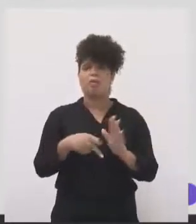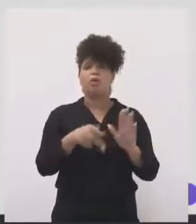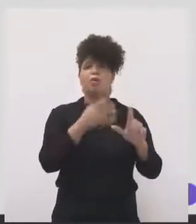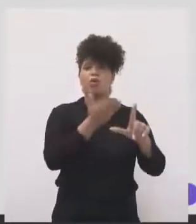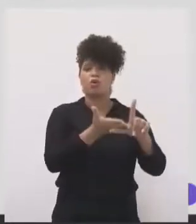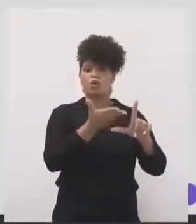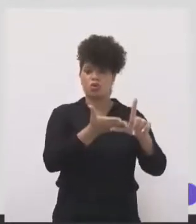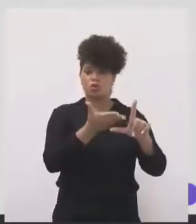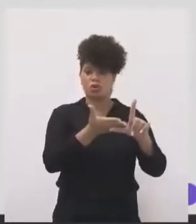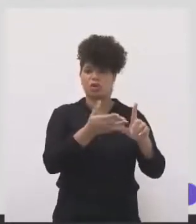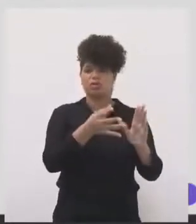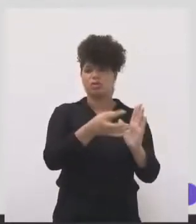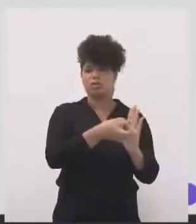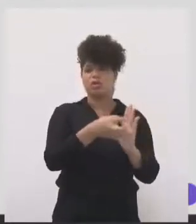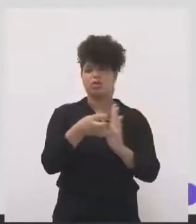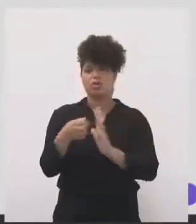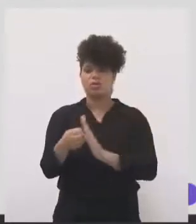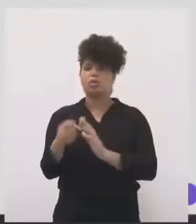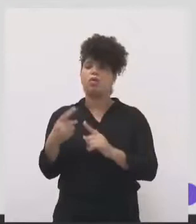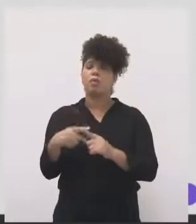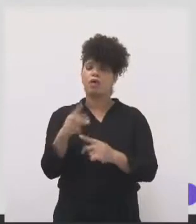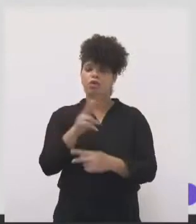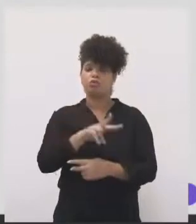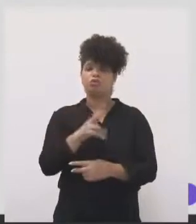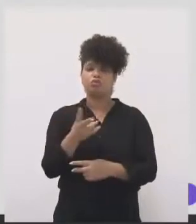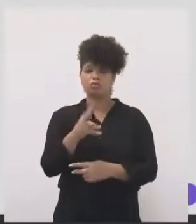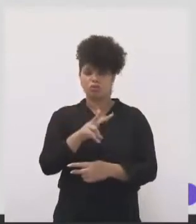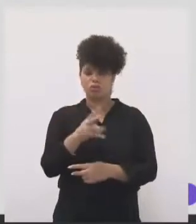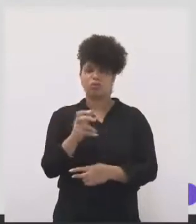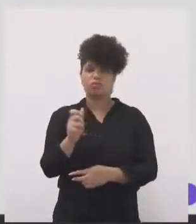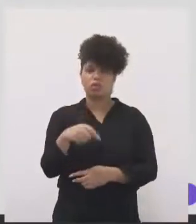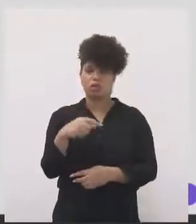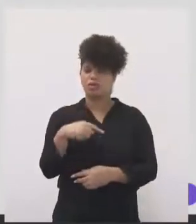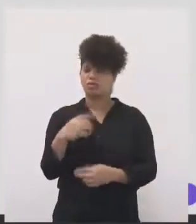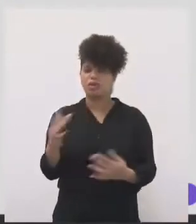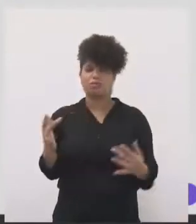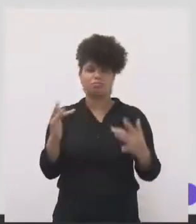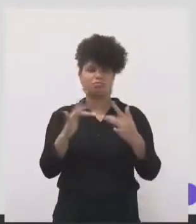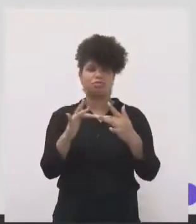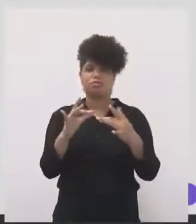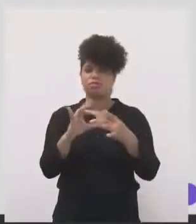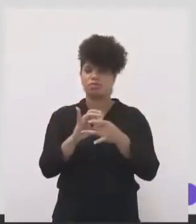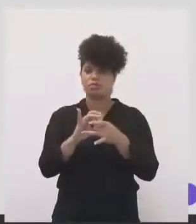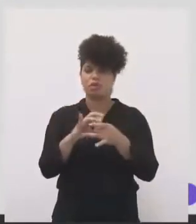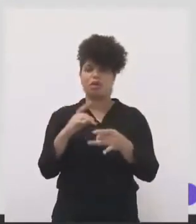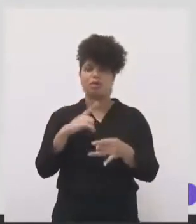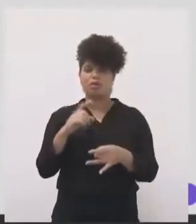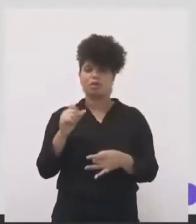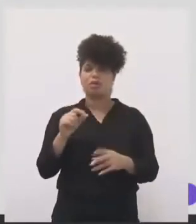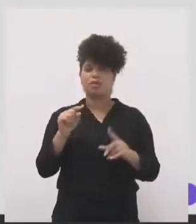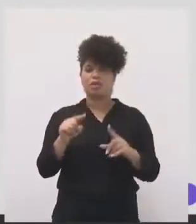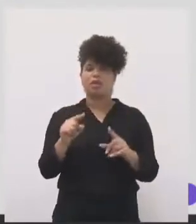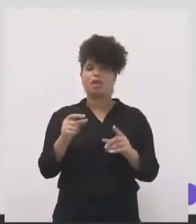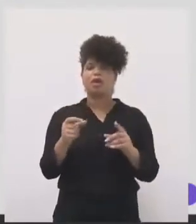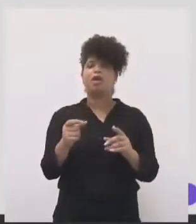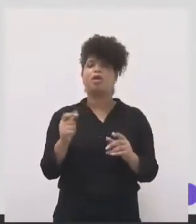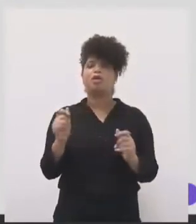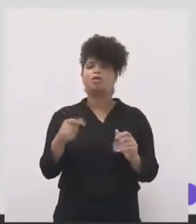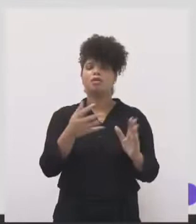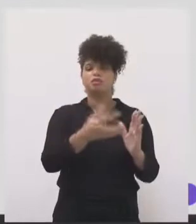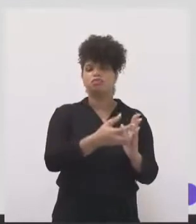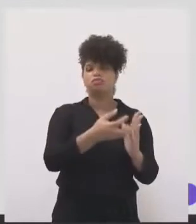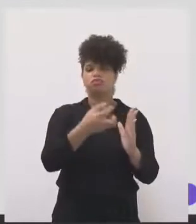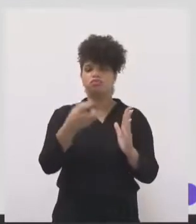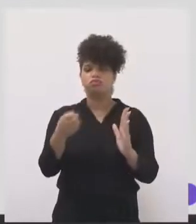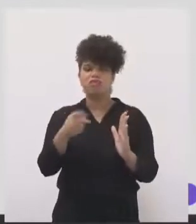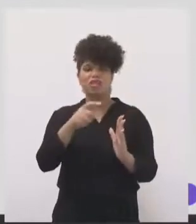Classroom, porque o Canva, ele integra facilmente com o Google Classroom. Então, eu clico aqui, conecto as contas, puxo